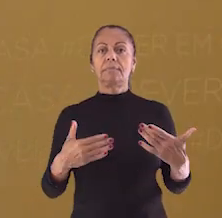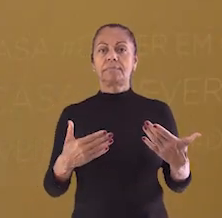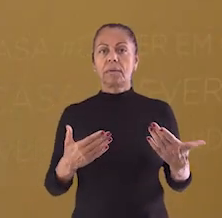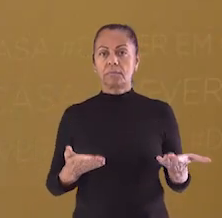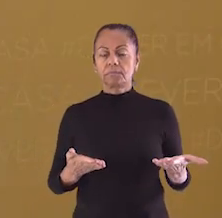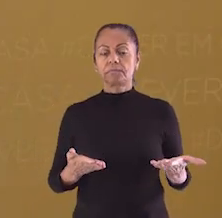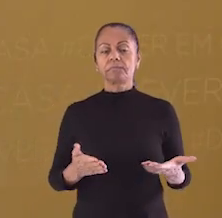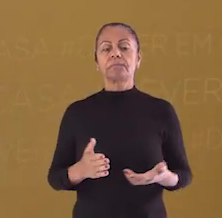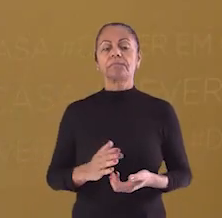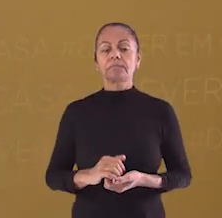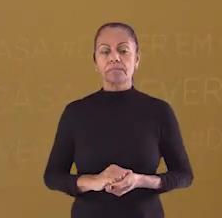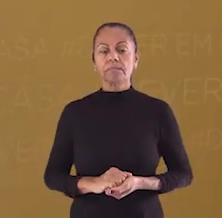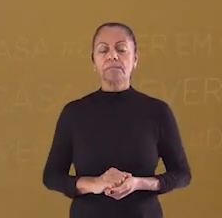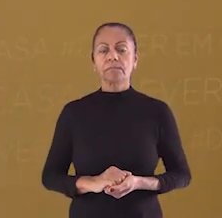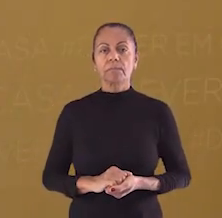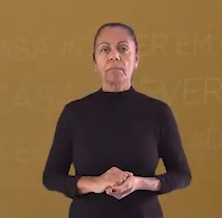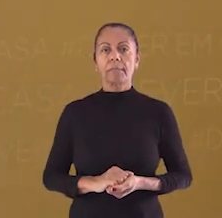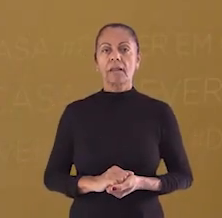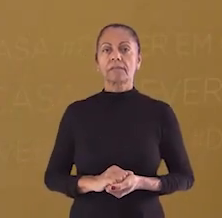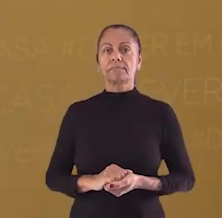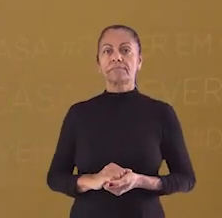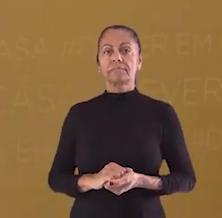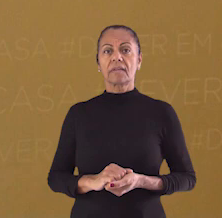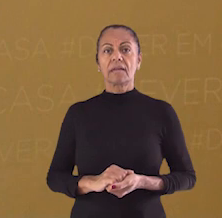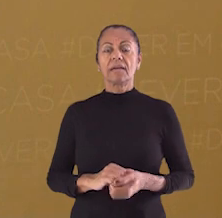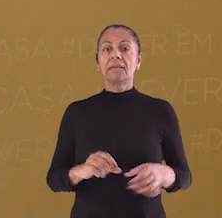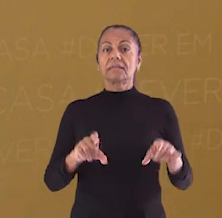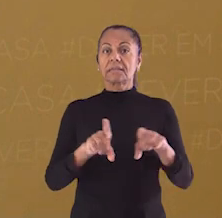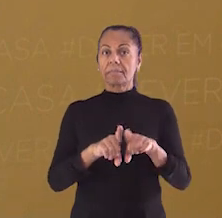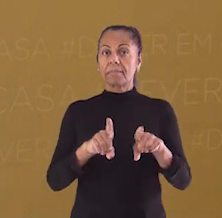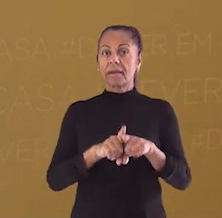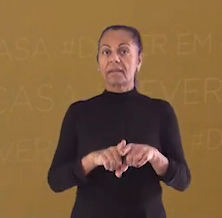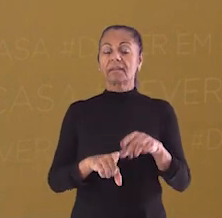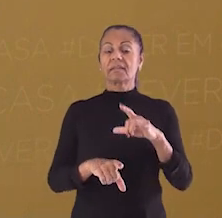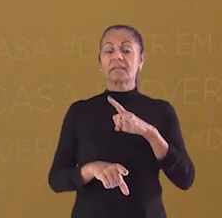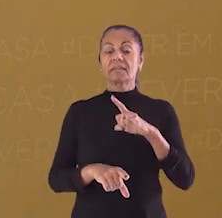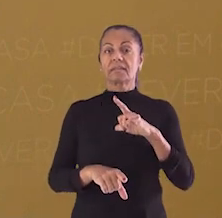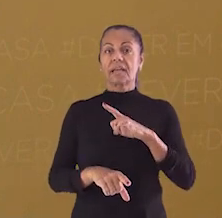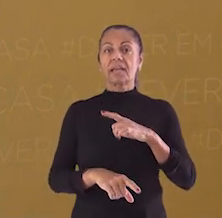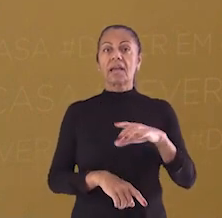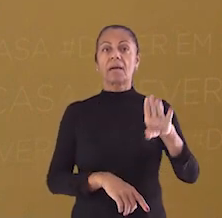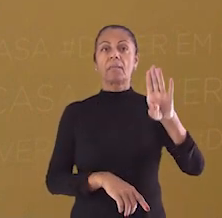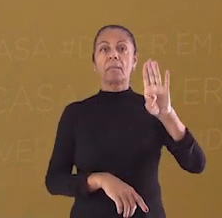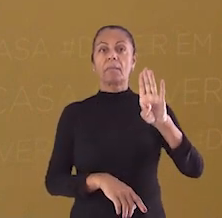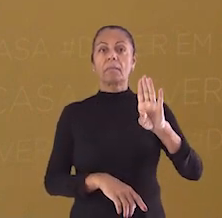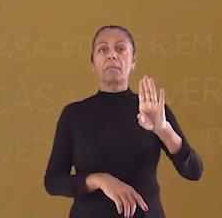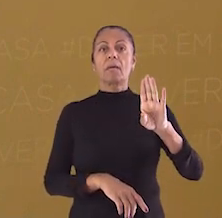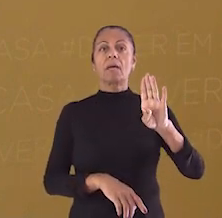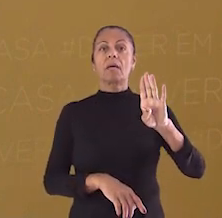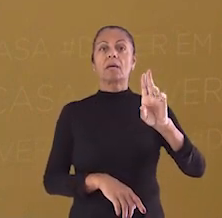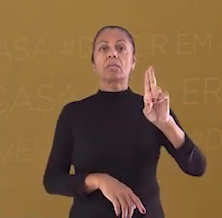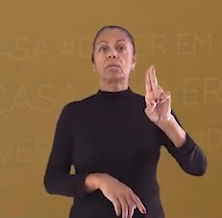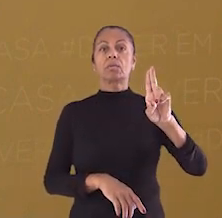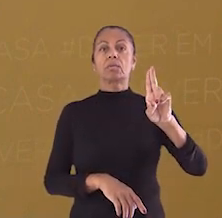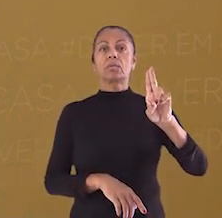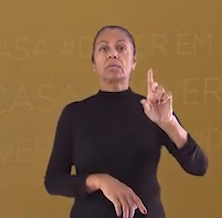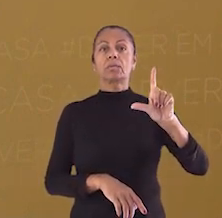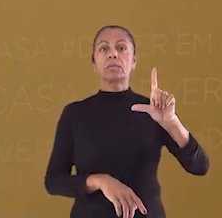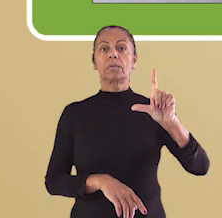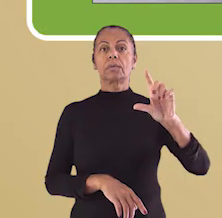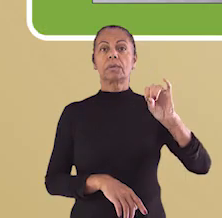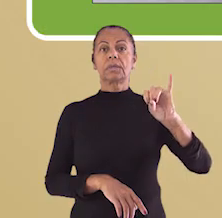gente, para o nosso segundo distúrbio alimentar, tão comum quanto a anorexia, vamos falar da